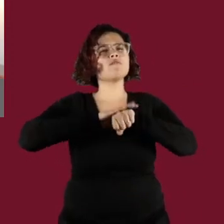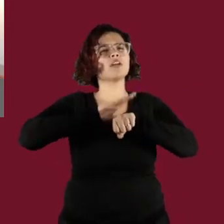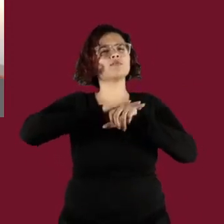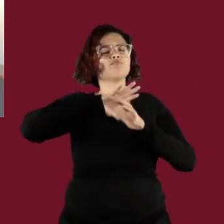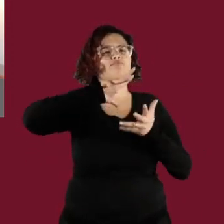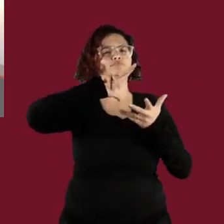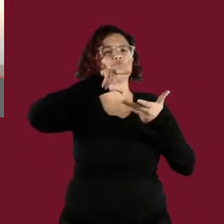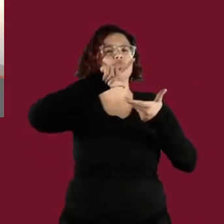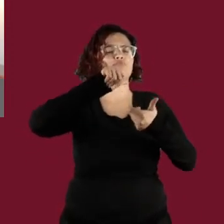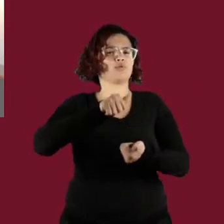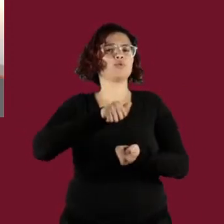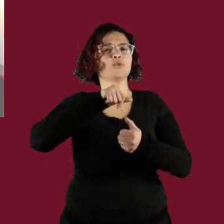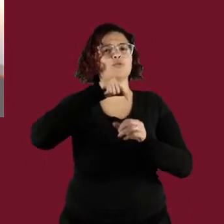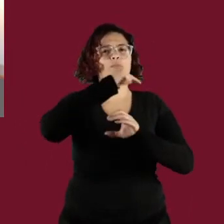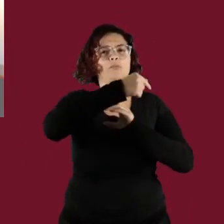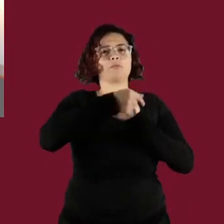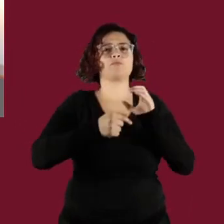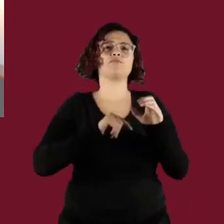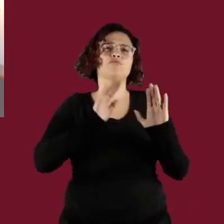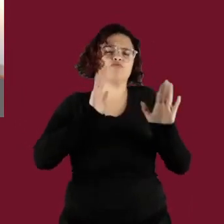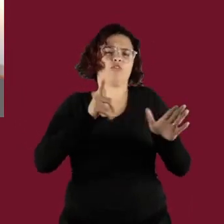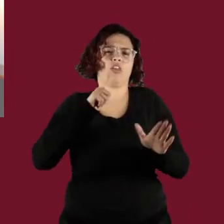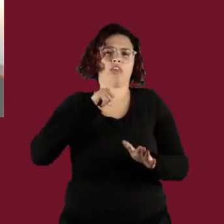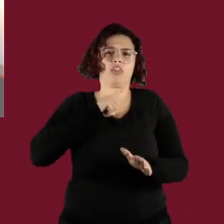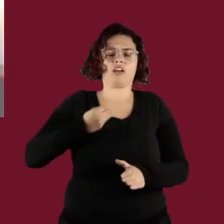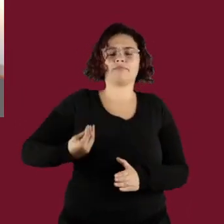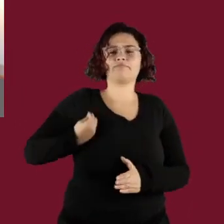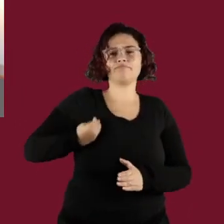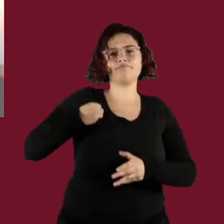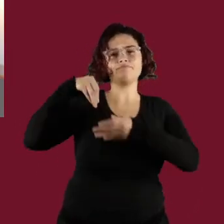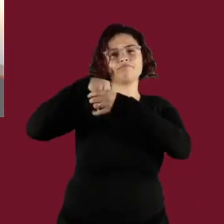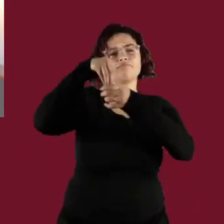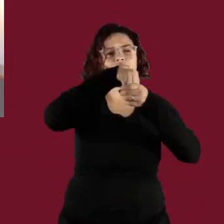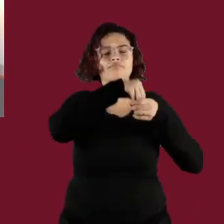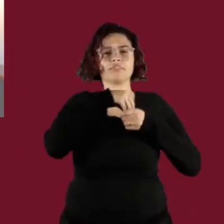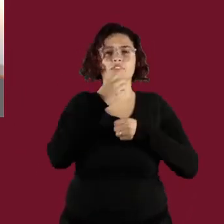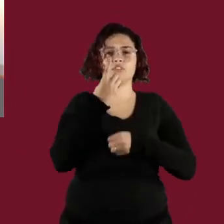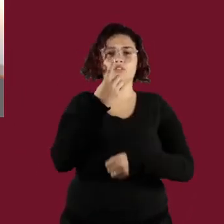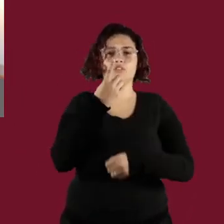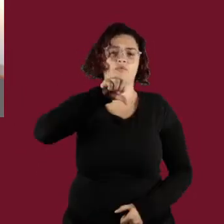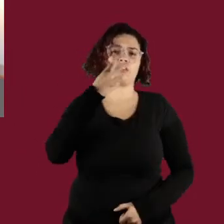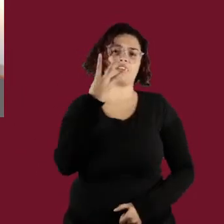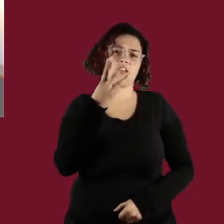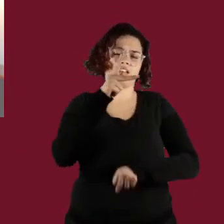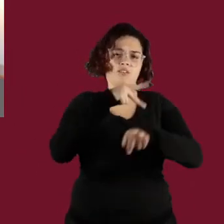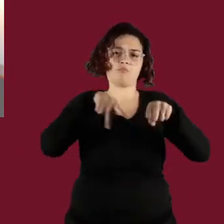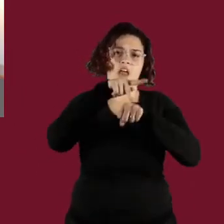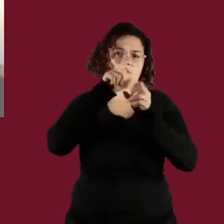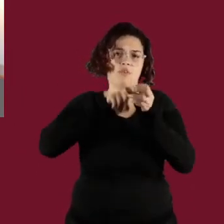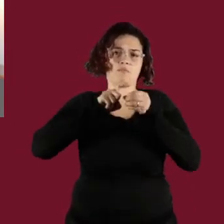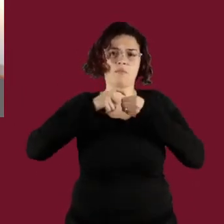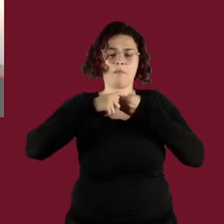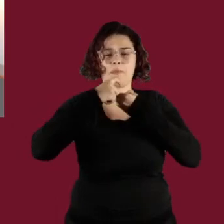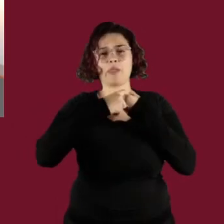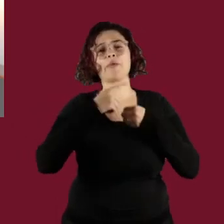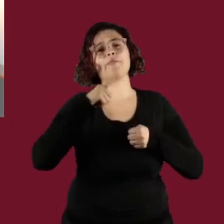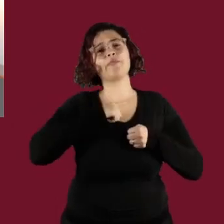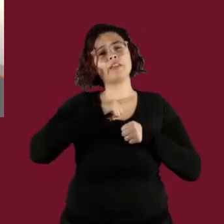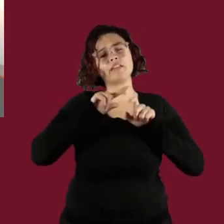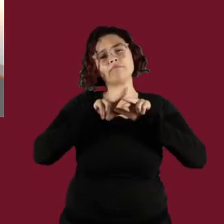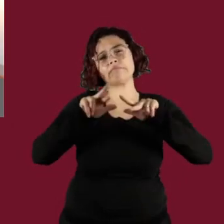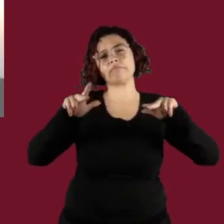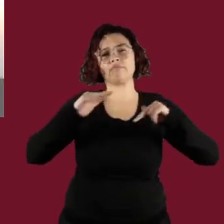ONU está em 193 países, tem 193 países membros, como nós sabemos, e realiza uma série